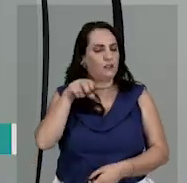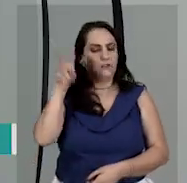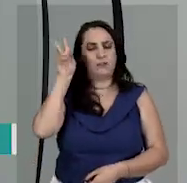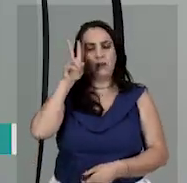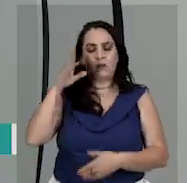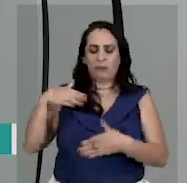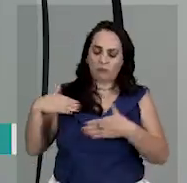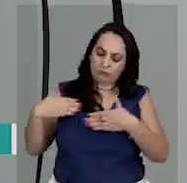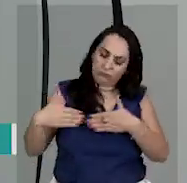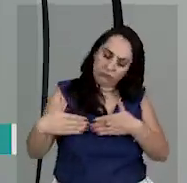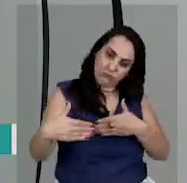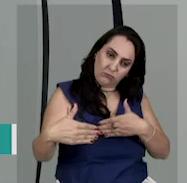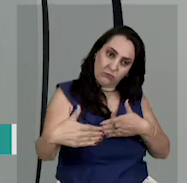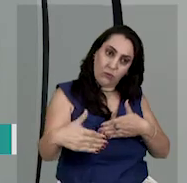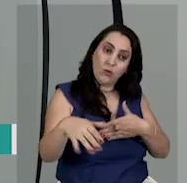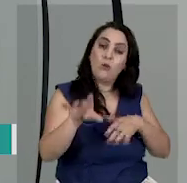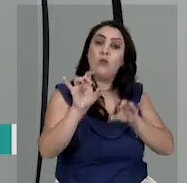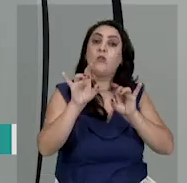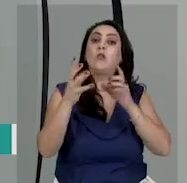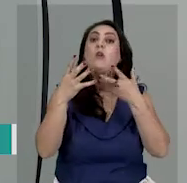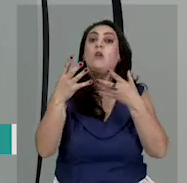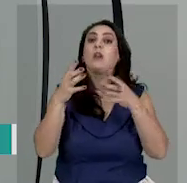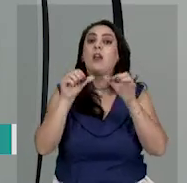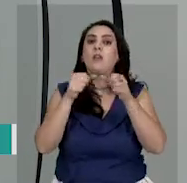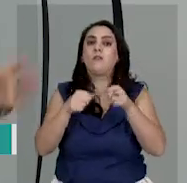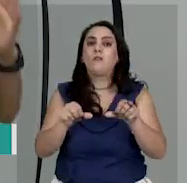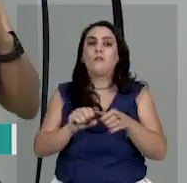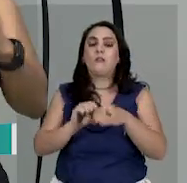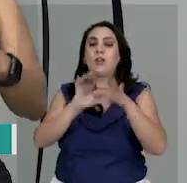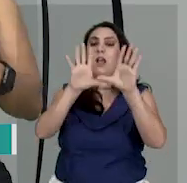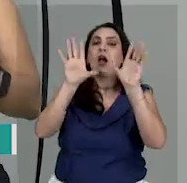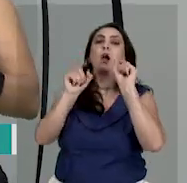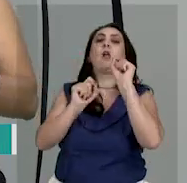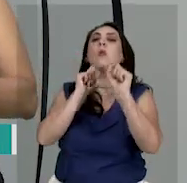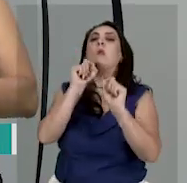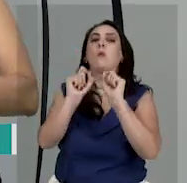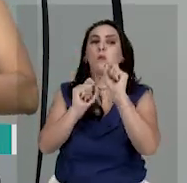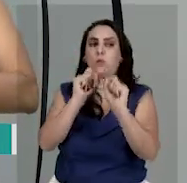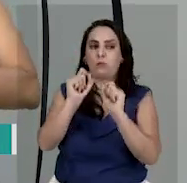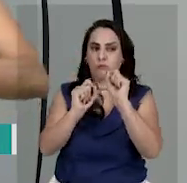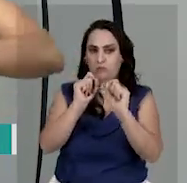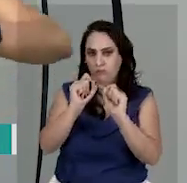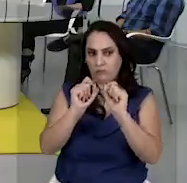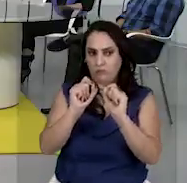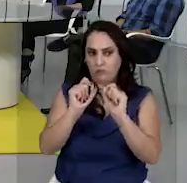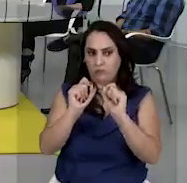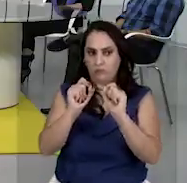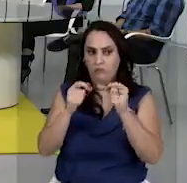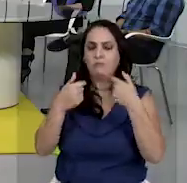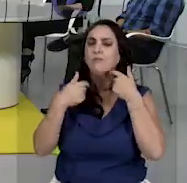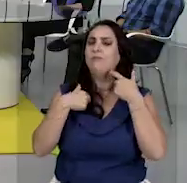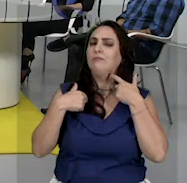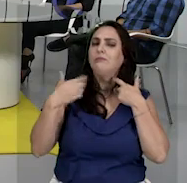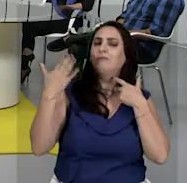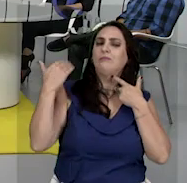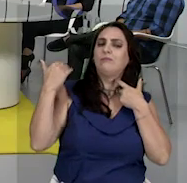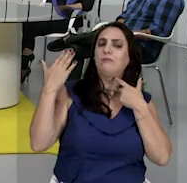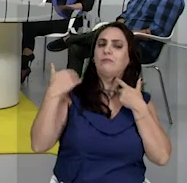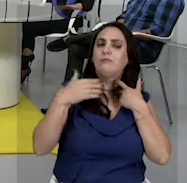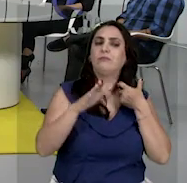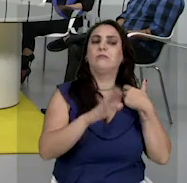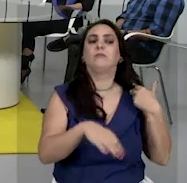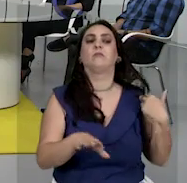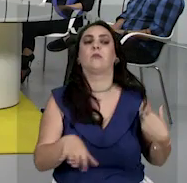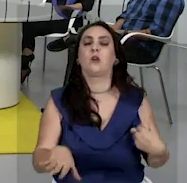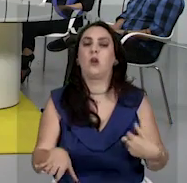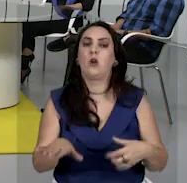né? Eu só queria deixar claro com você uma coisa. Eu, na minha infância... né? Hoje